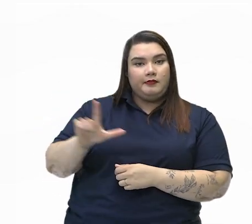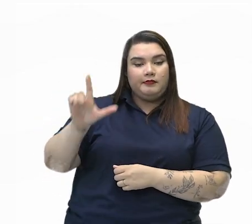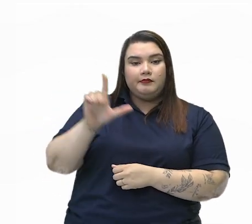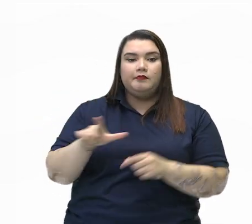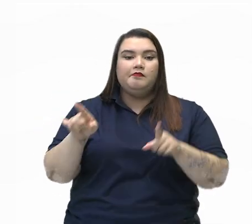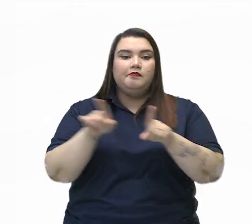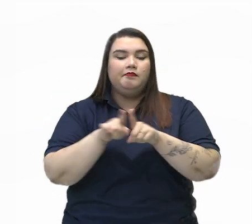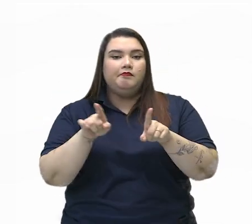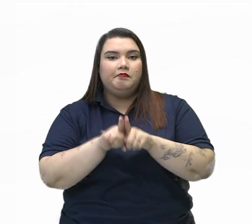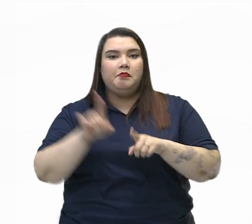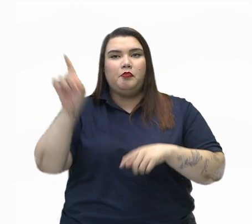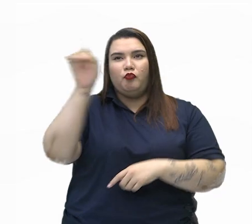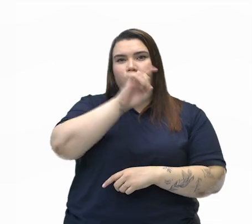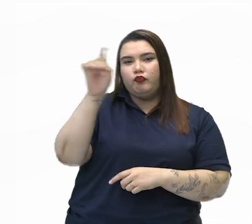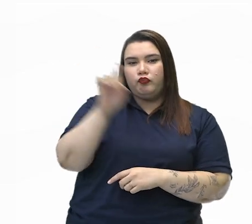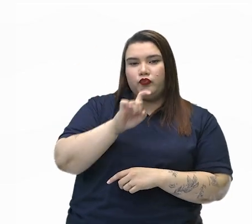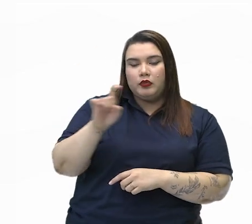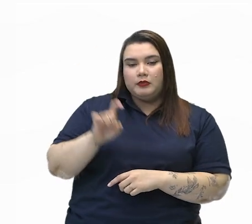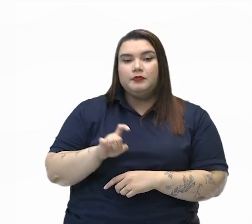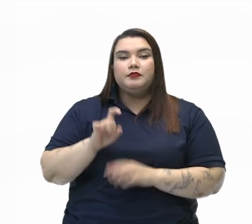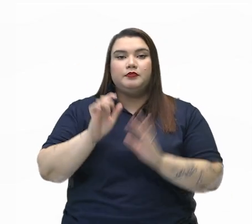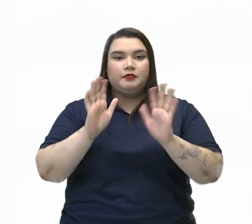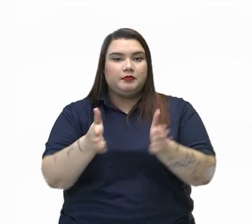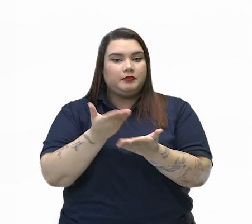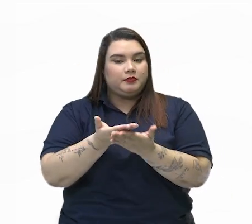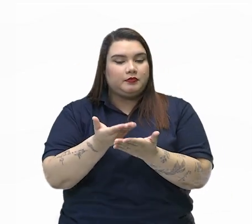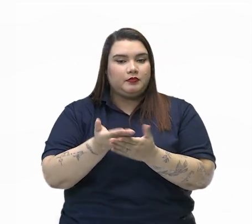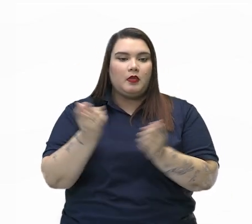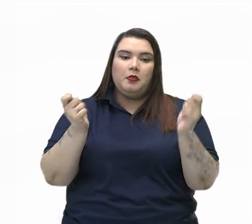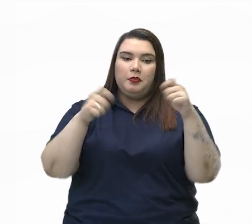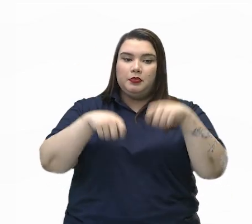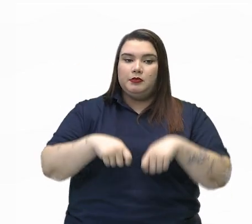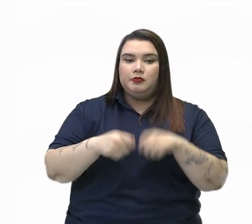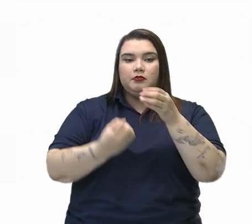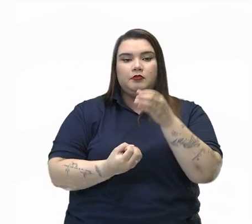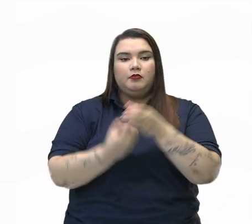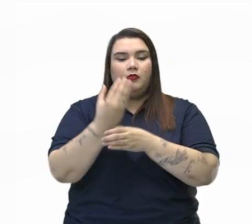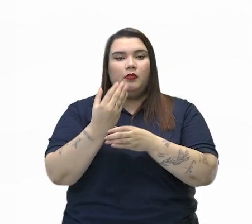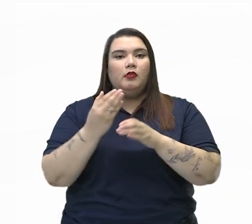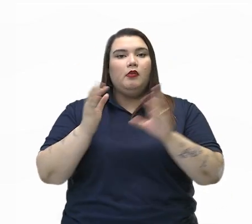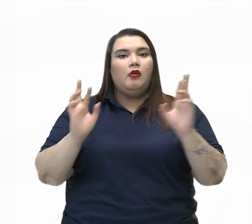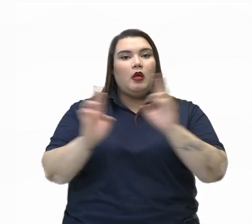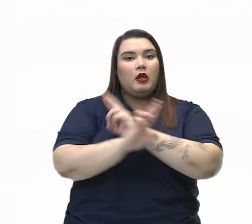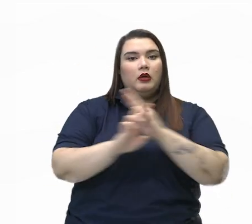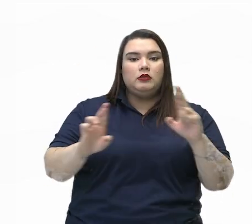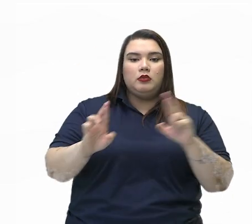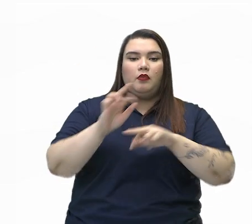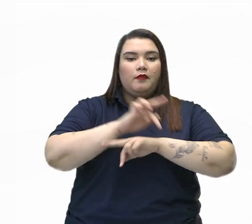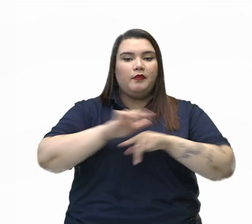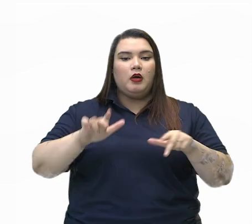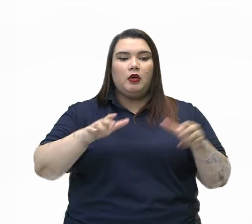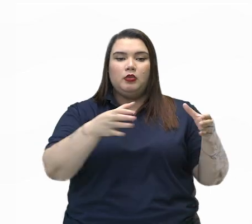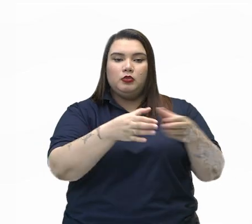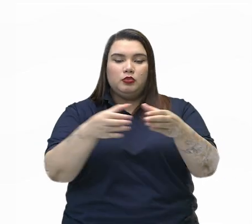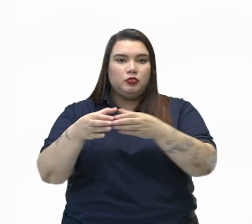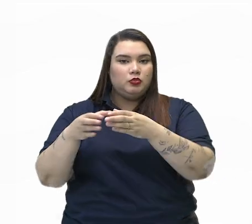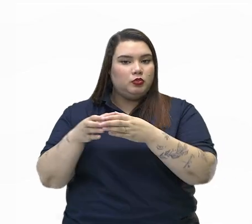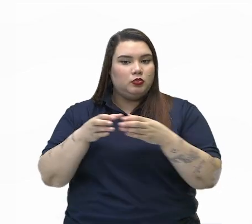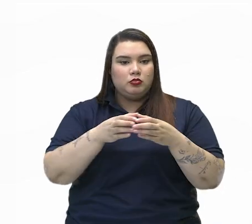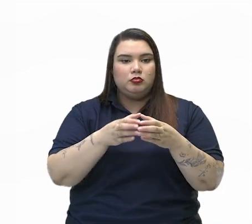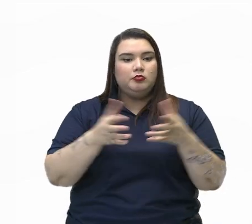dança, a literatura e o grafite, como já estudamos. É possível criar ponte